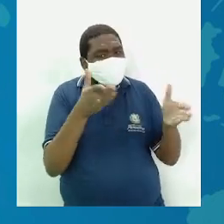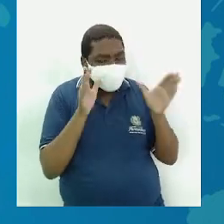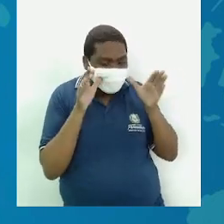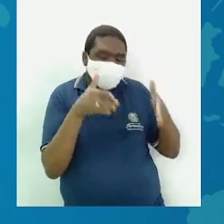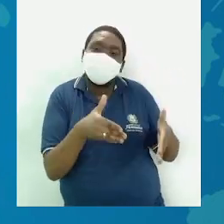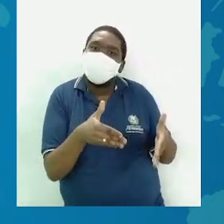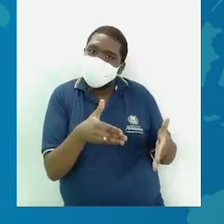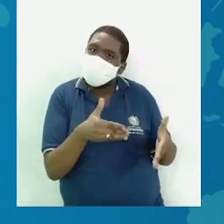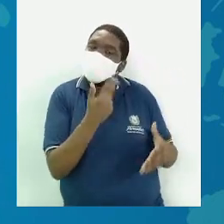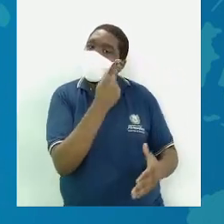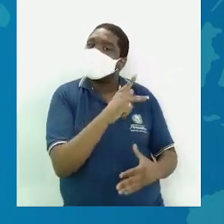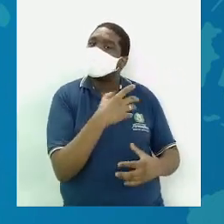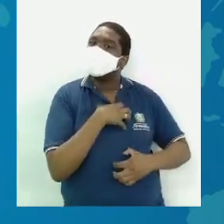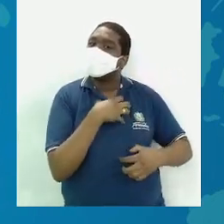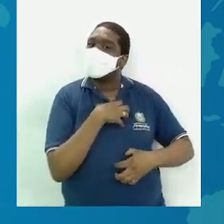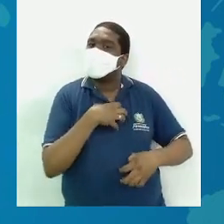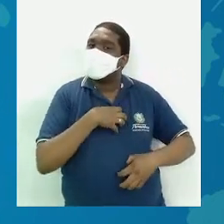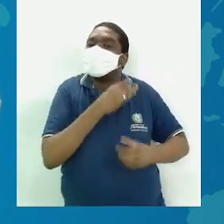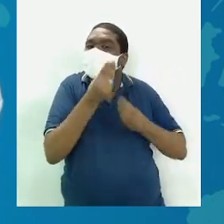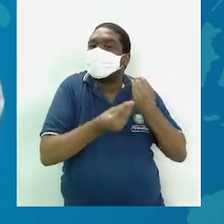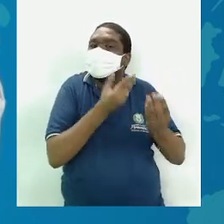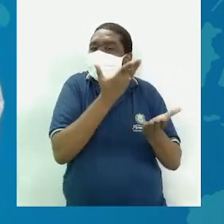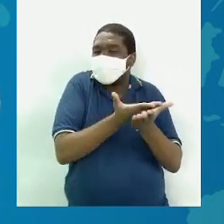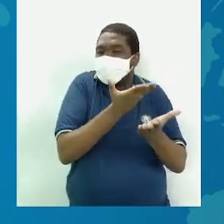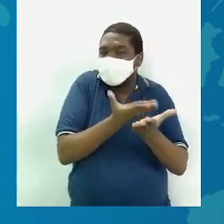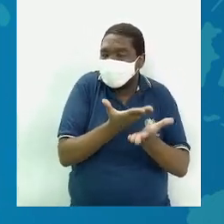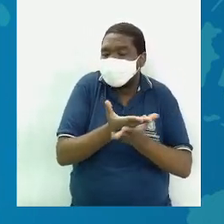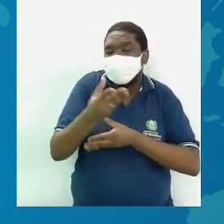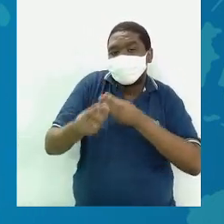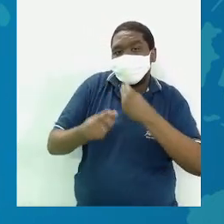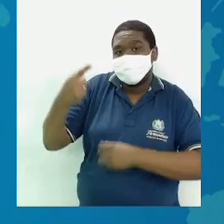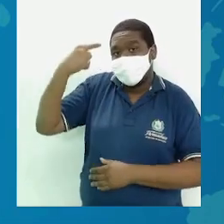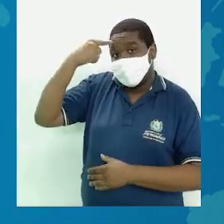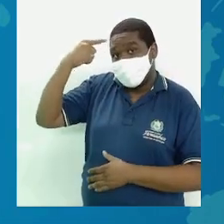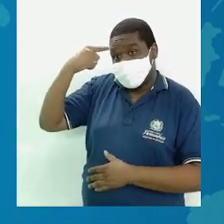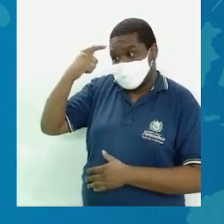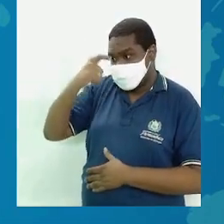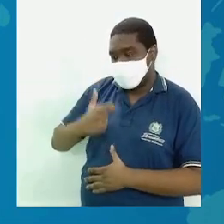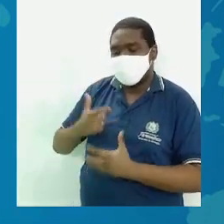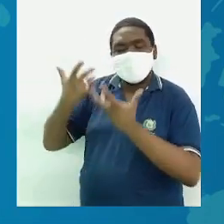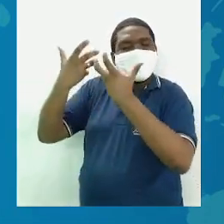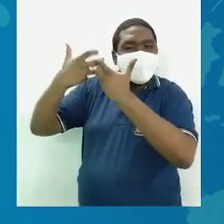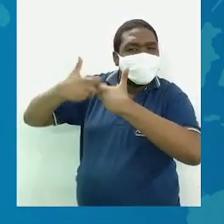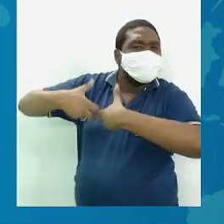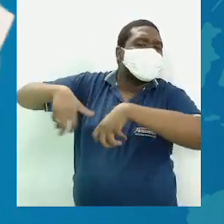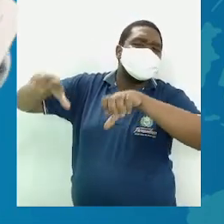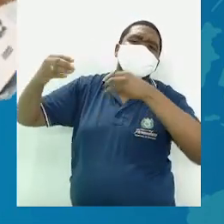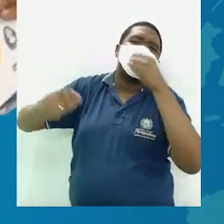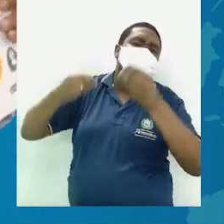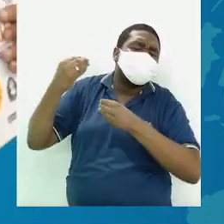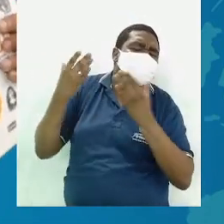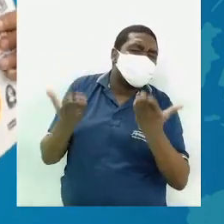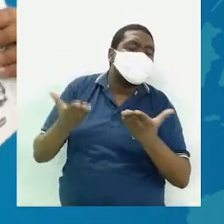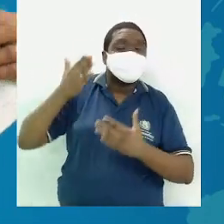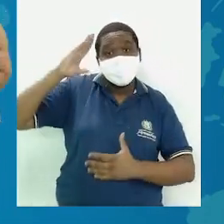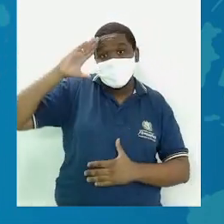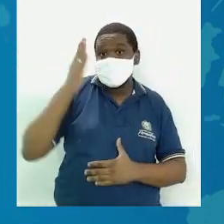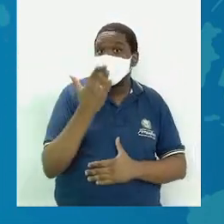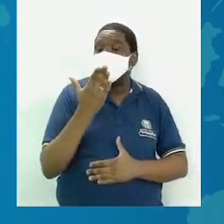ele iria agir, como ele iria estudar, como ele iria pensar a natureza. A natureza